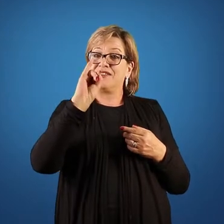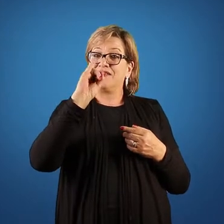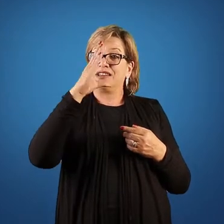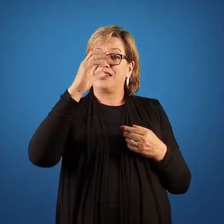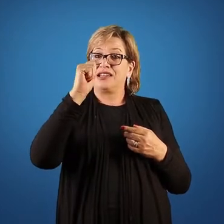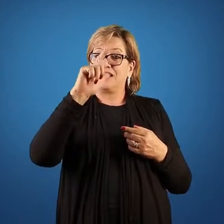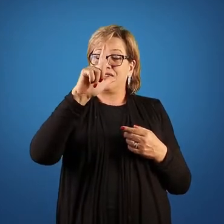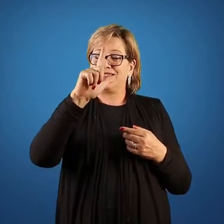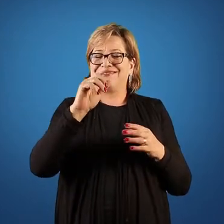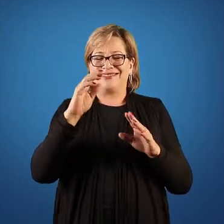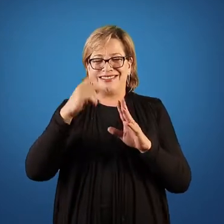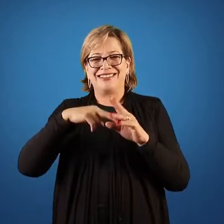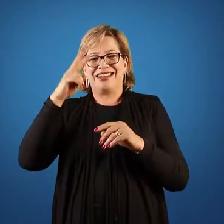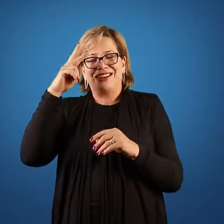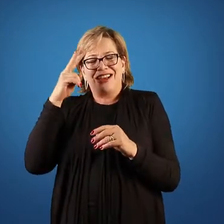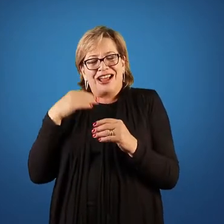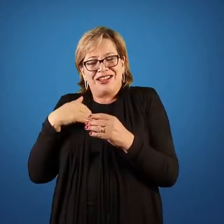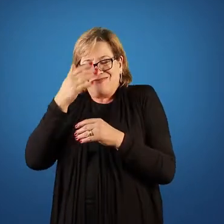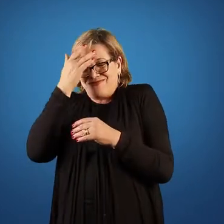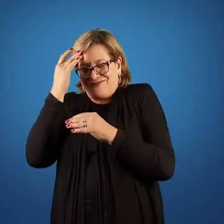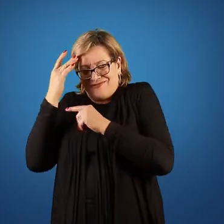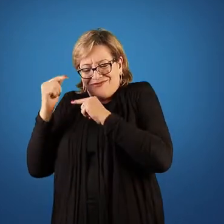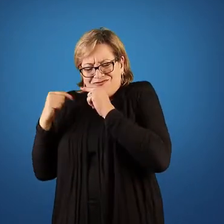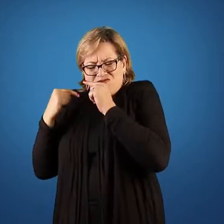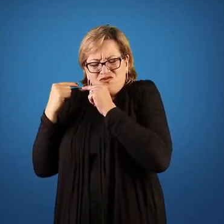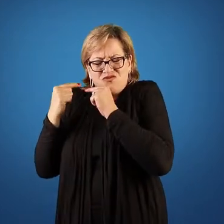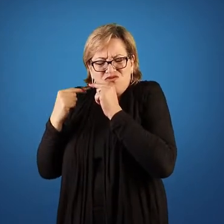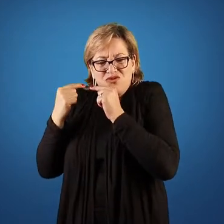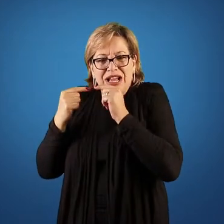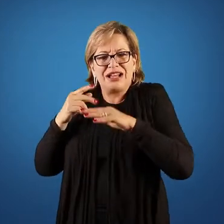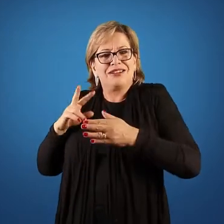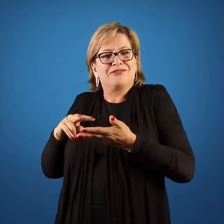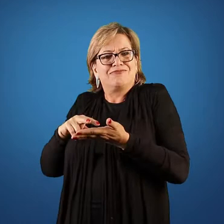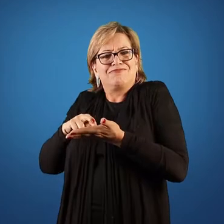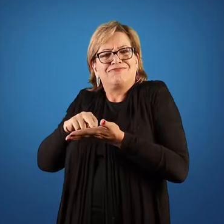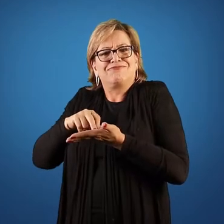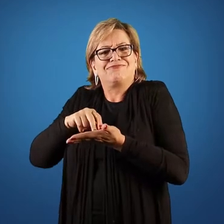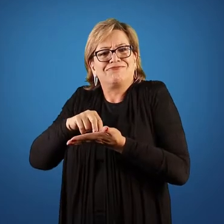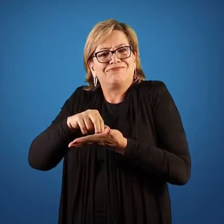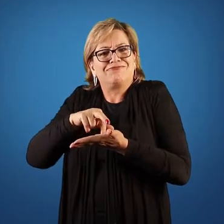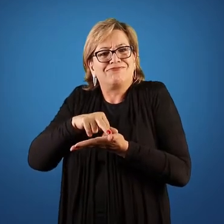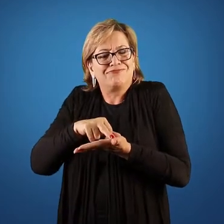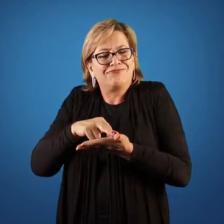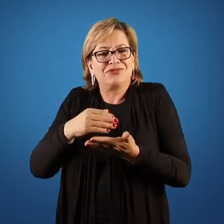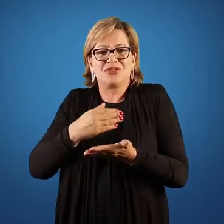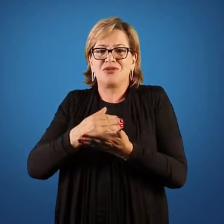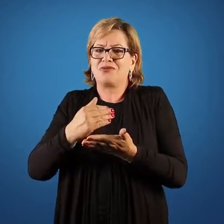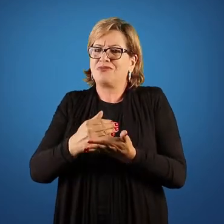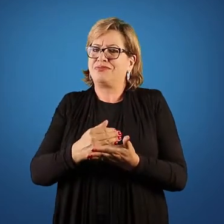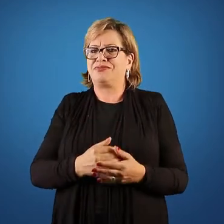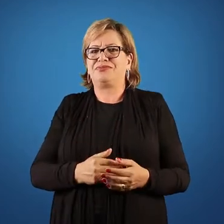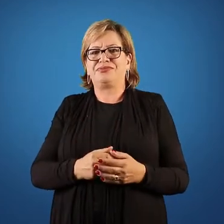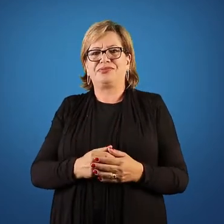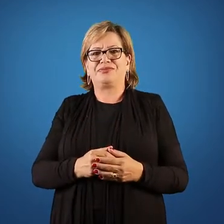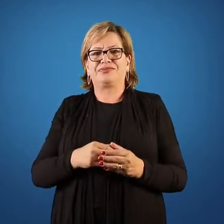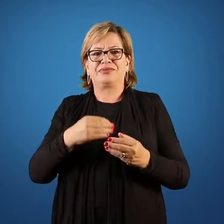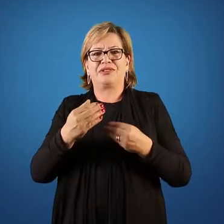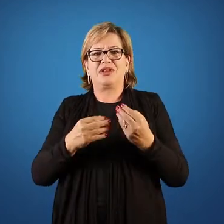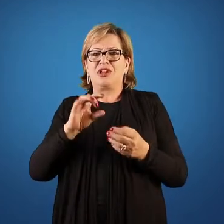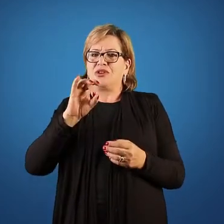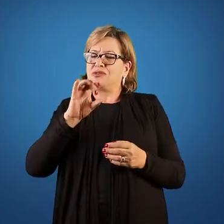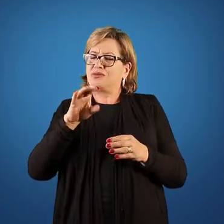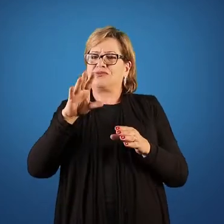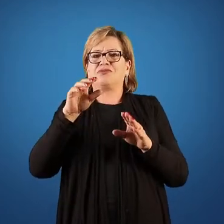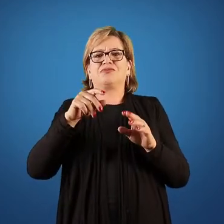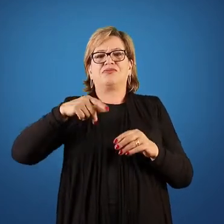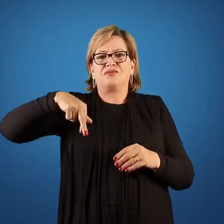uma vez, né, que o ser humano evoluiu a ponto de andar apenas, né, com o tronco ereto e apenas